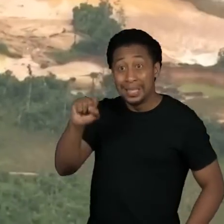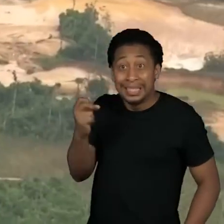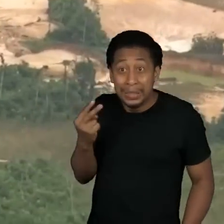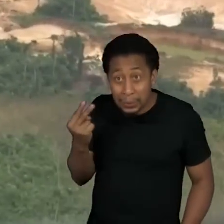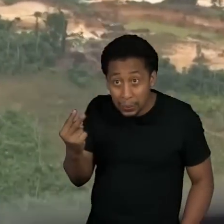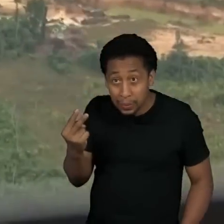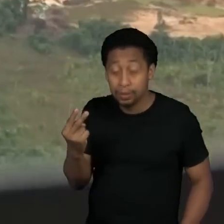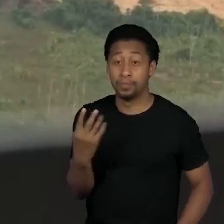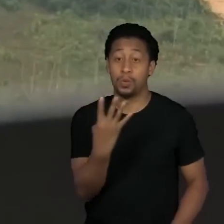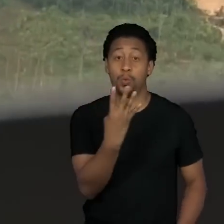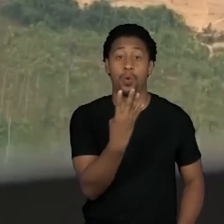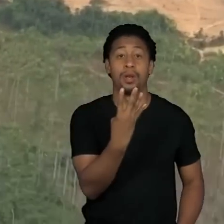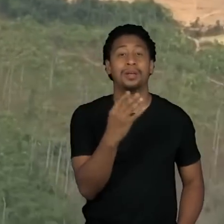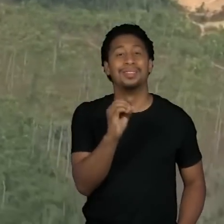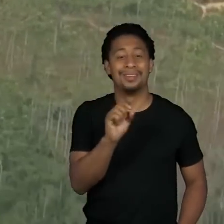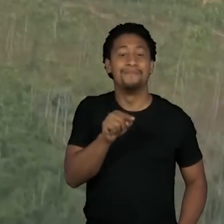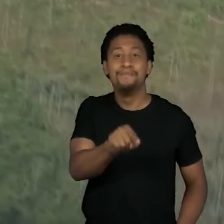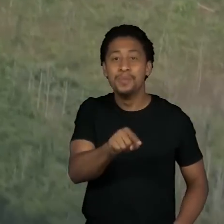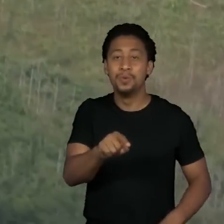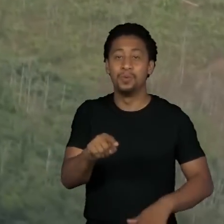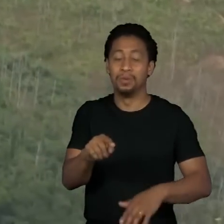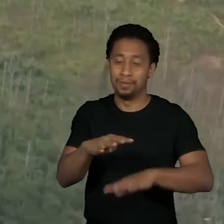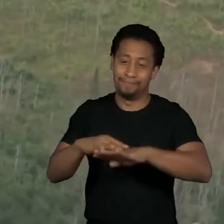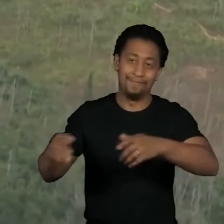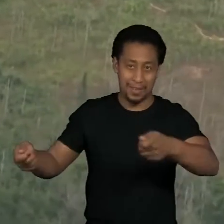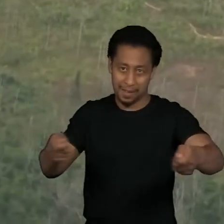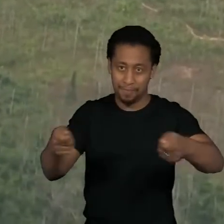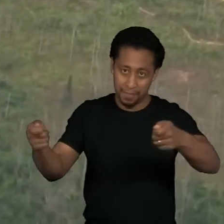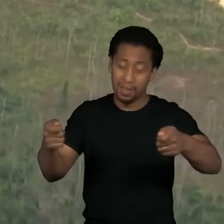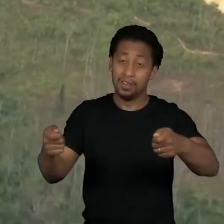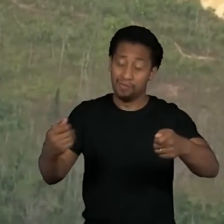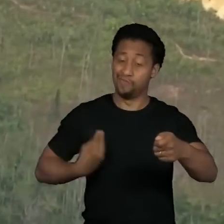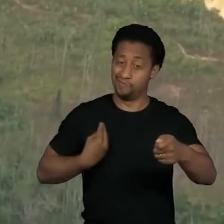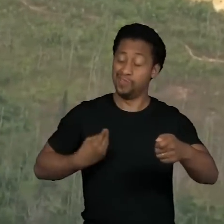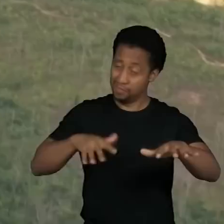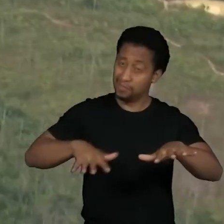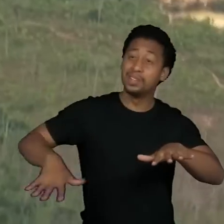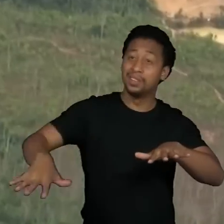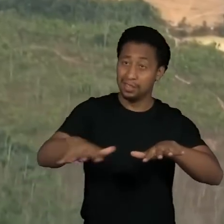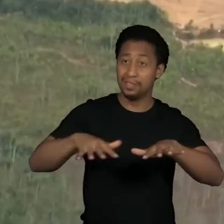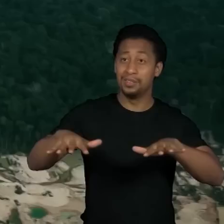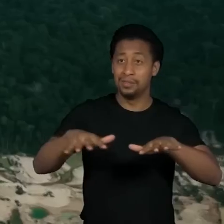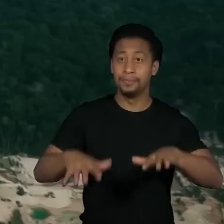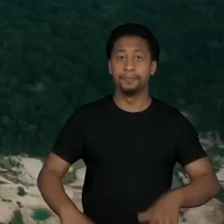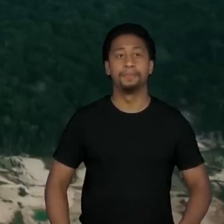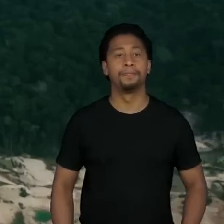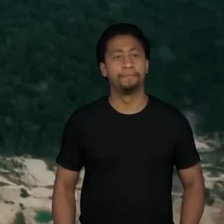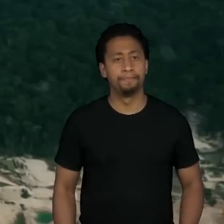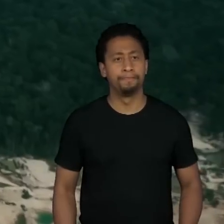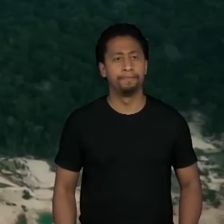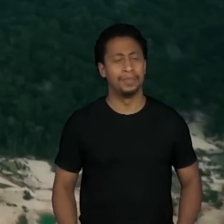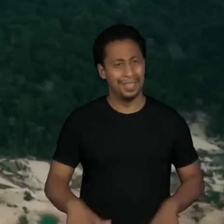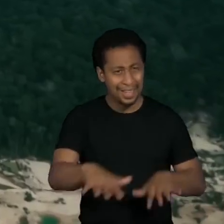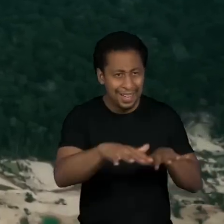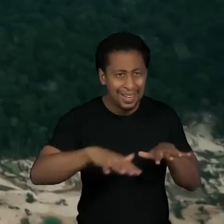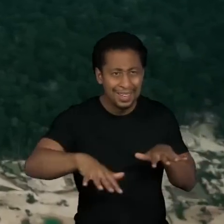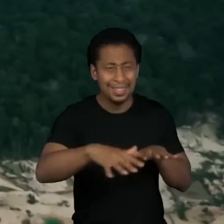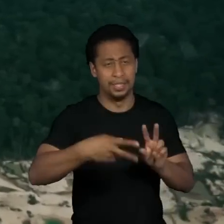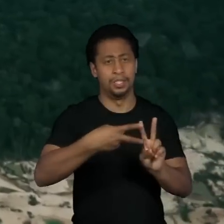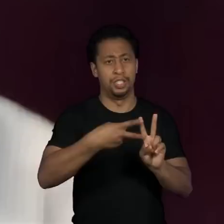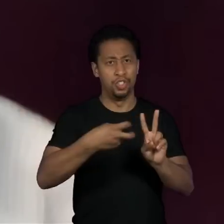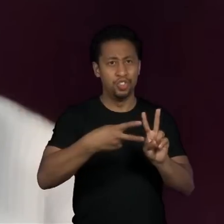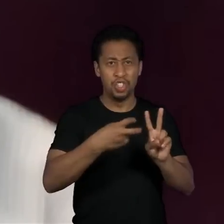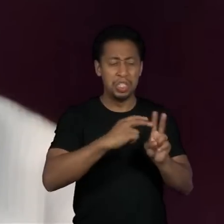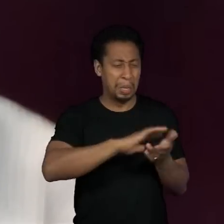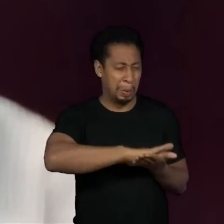garimpeiros ocupavam a região. O governo Sarney havia fragmentado o território indígena em